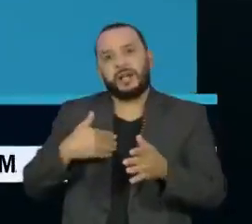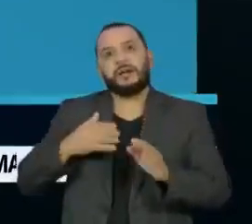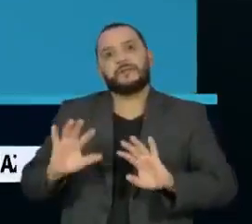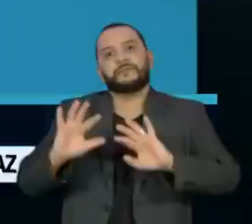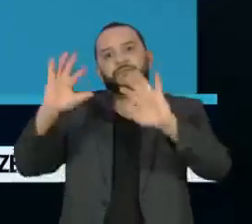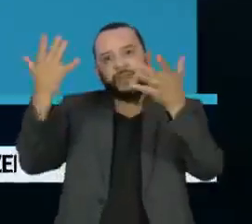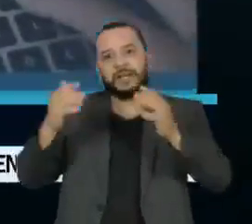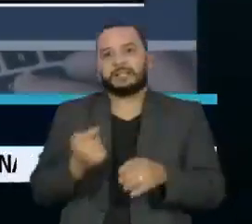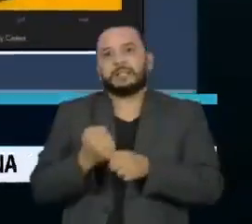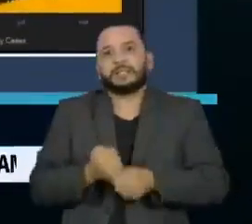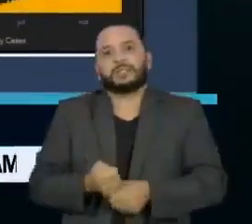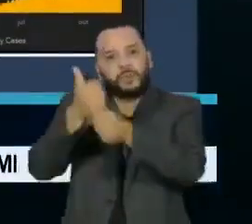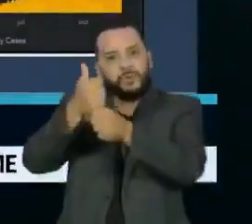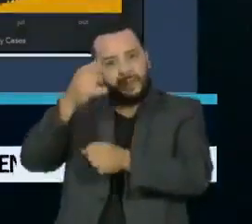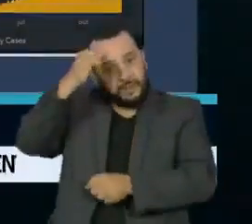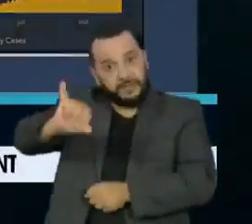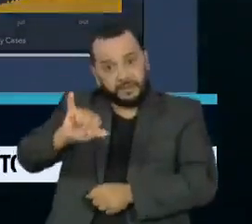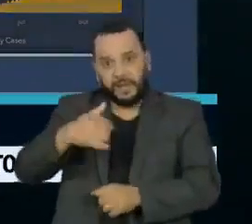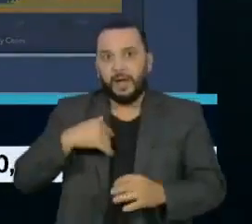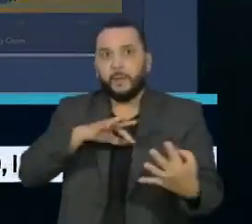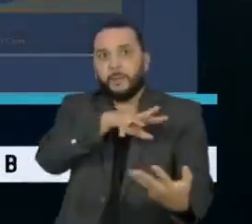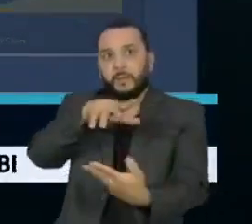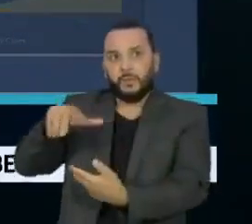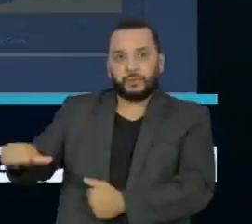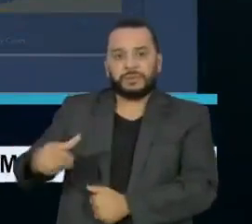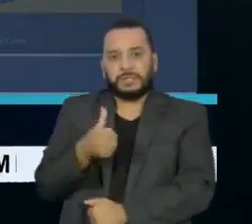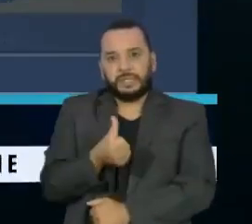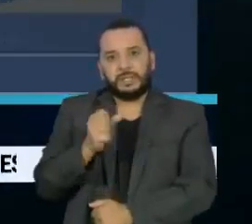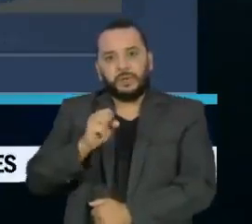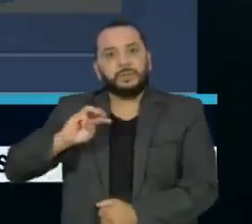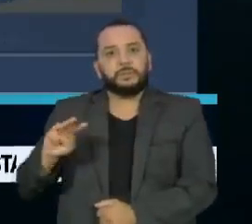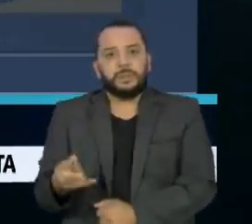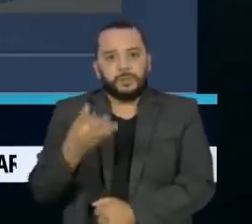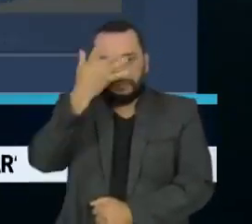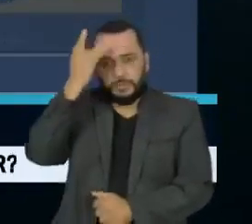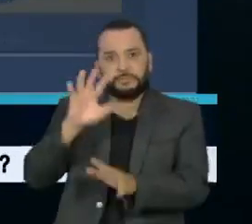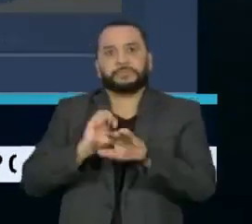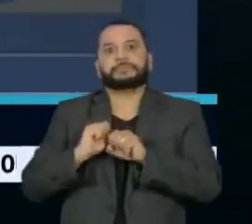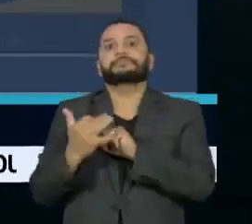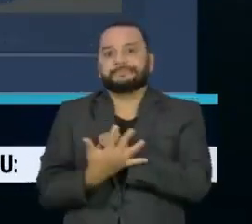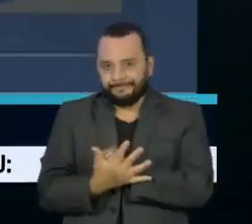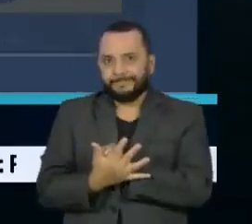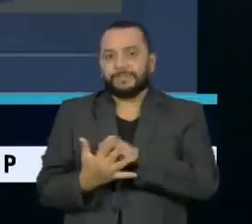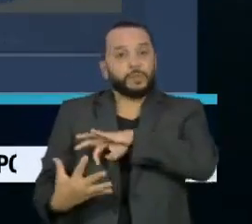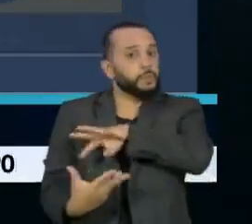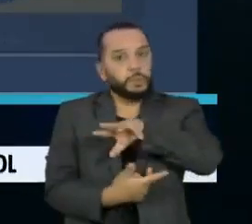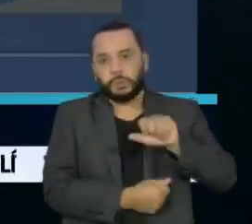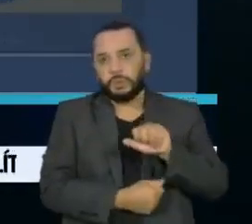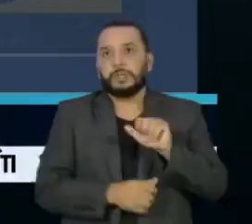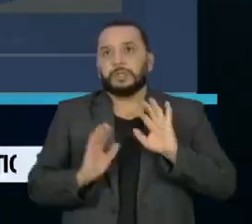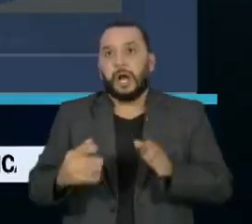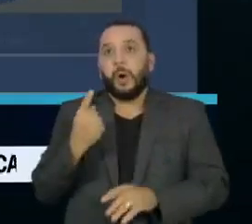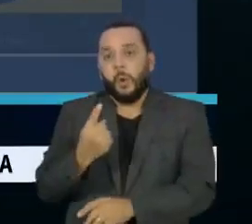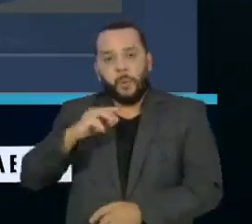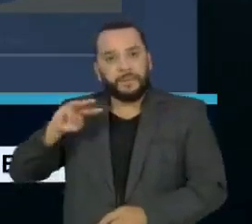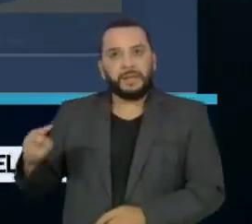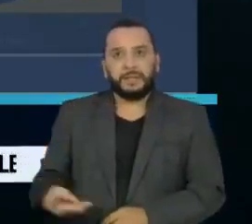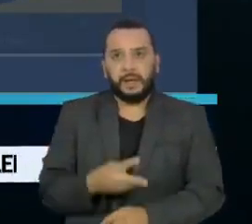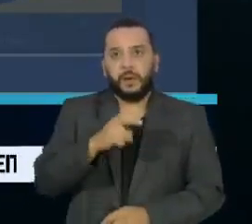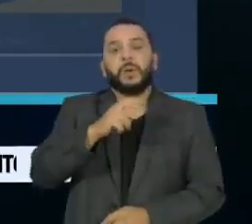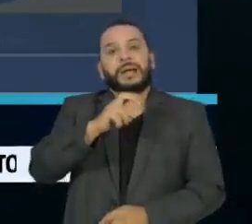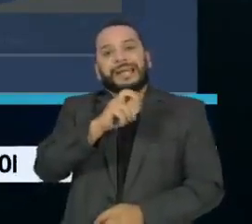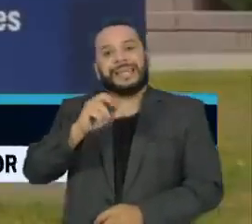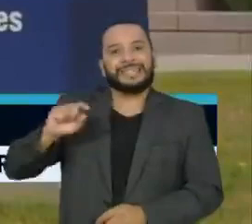ano. O mundo ultrapassou os 68 milhões de casos confirmados do novo coronavírus, com 1 milhão e 500